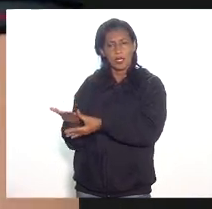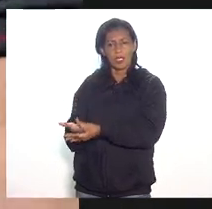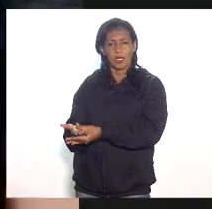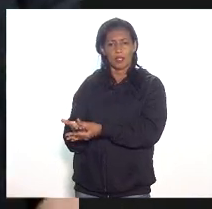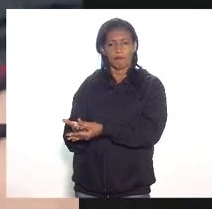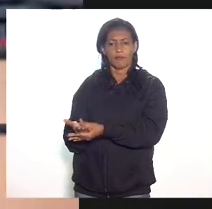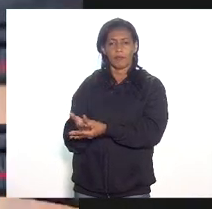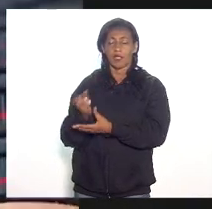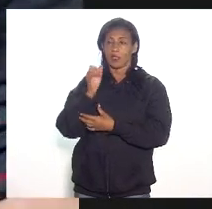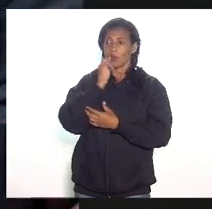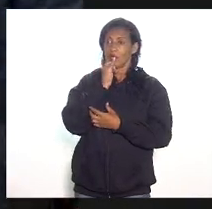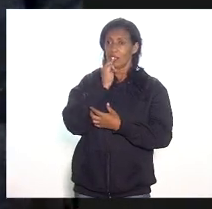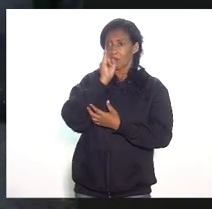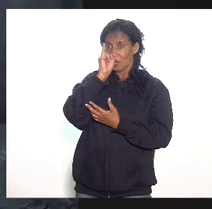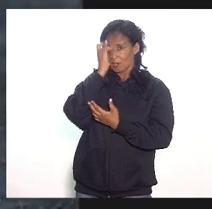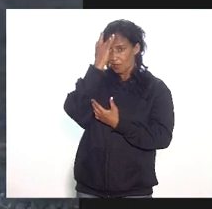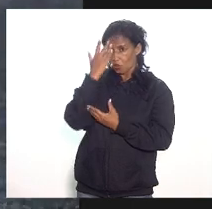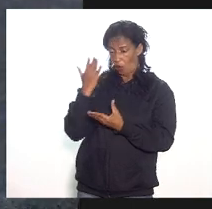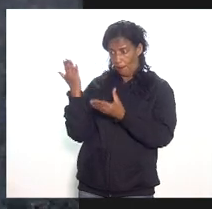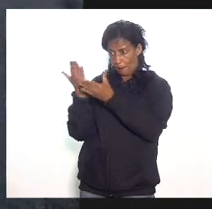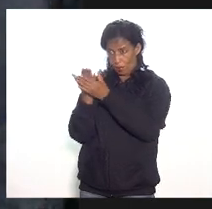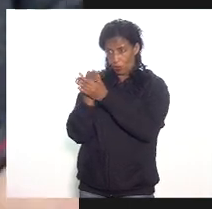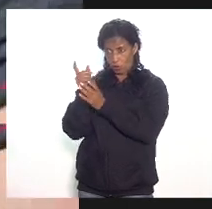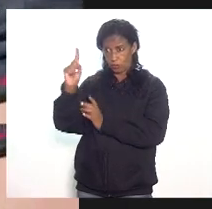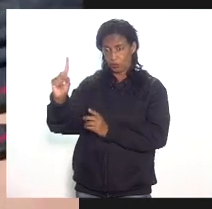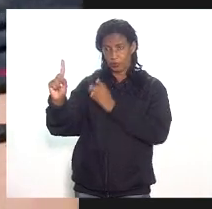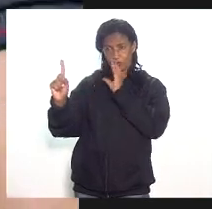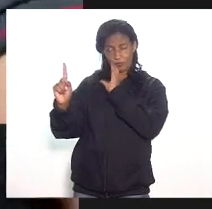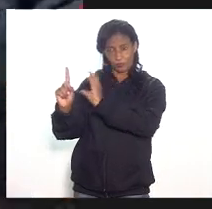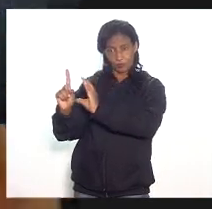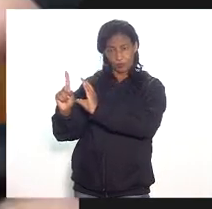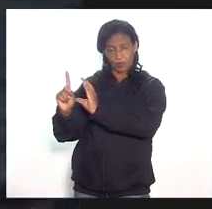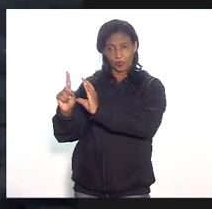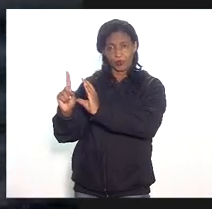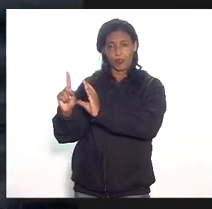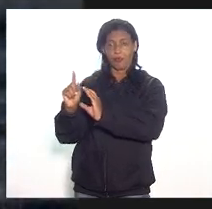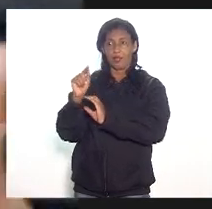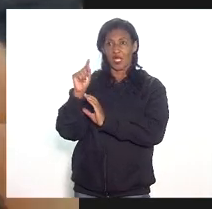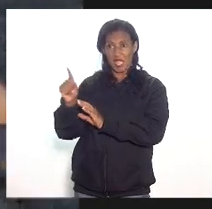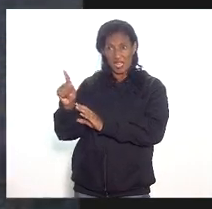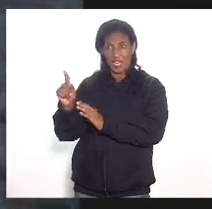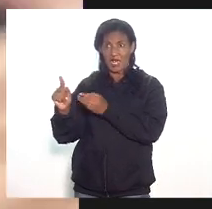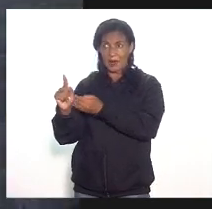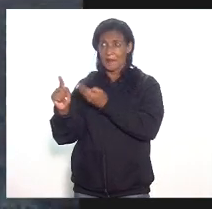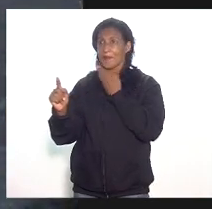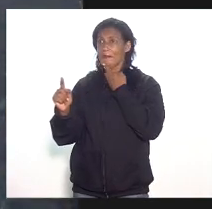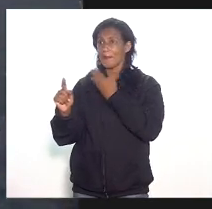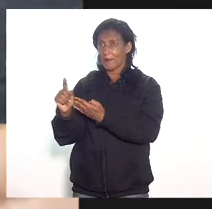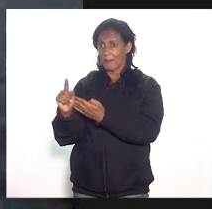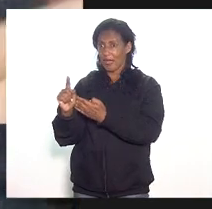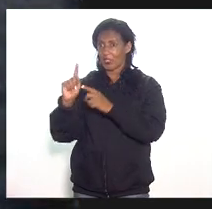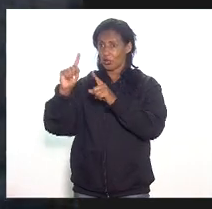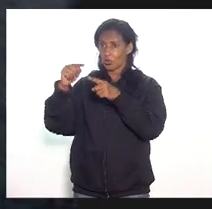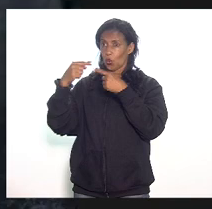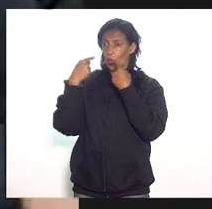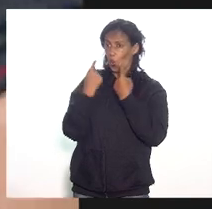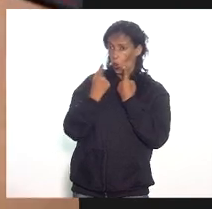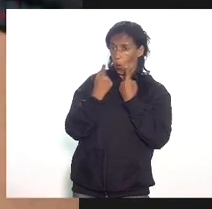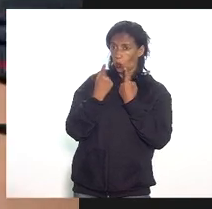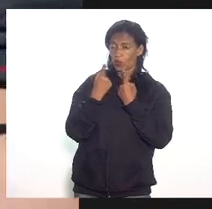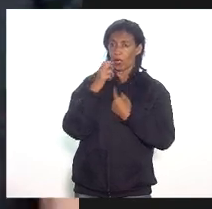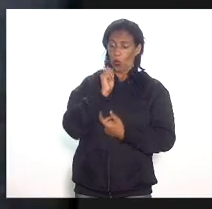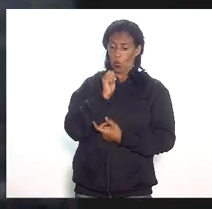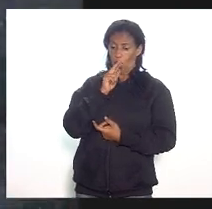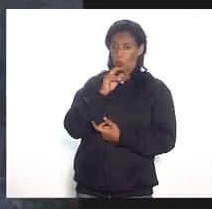foi processado no juizado especial, ele faz um pedido contraposto, ou seja, ele ingressa também com um pedido contra o